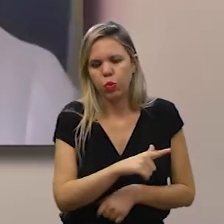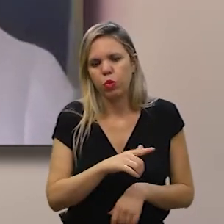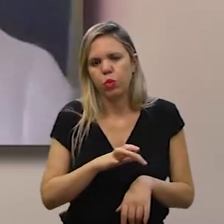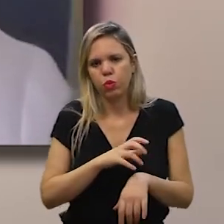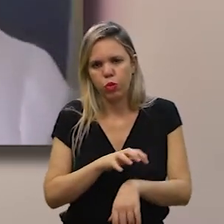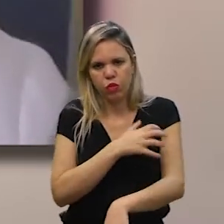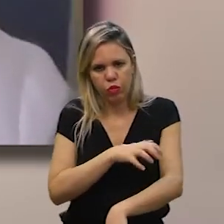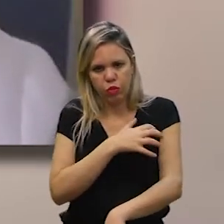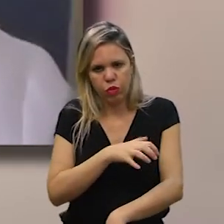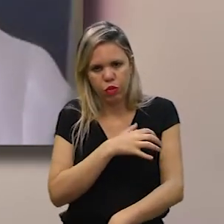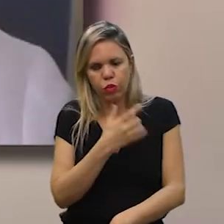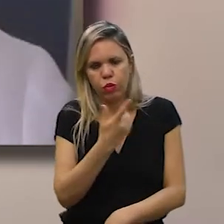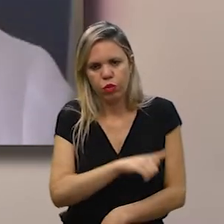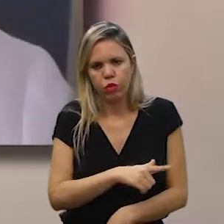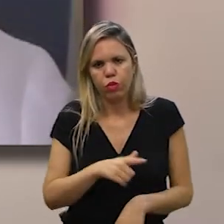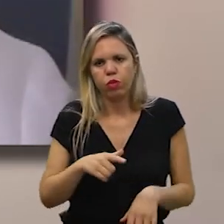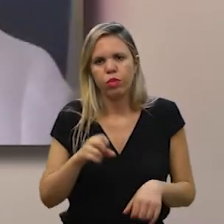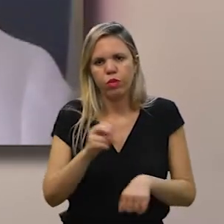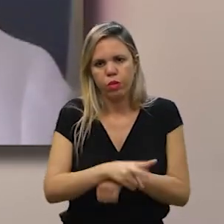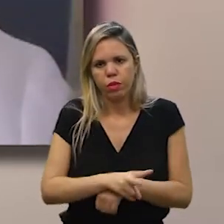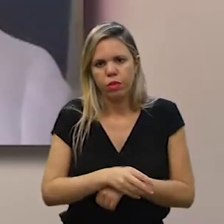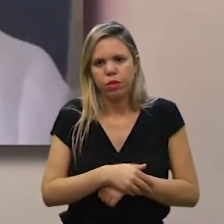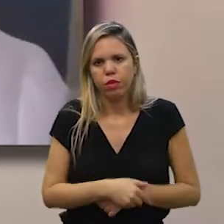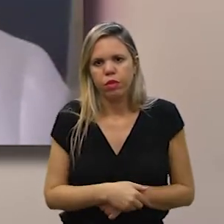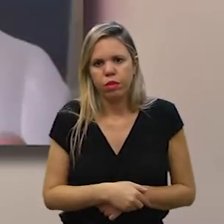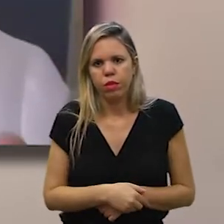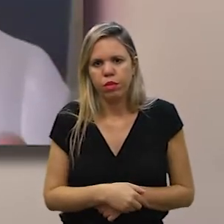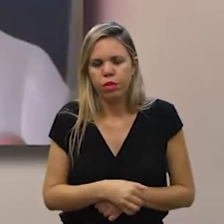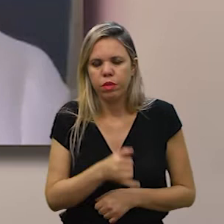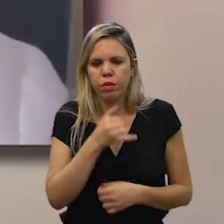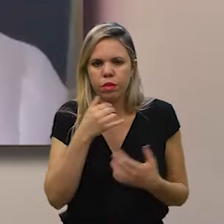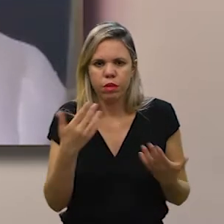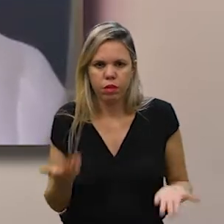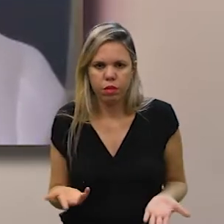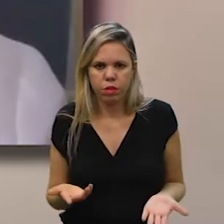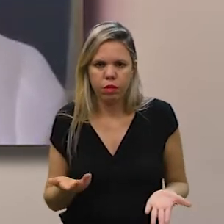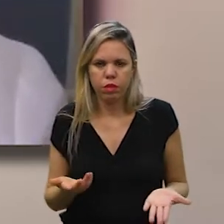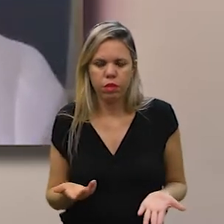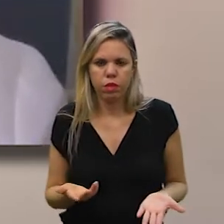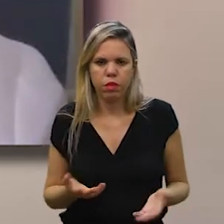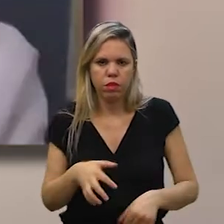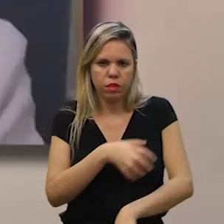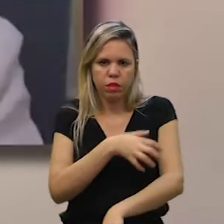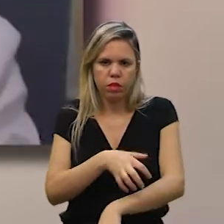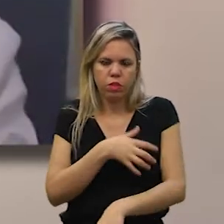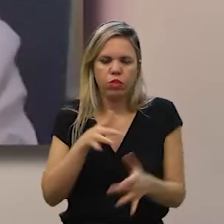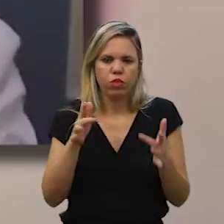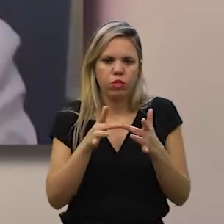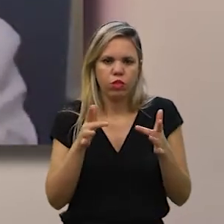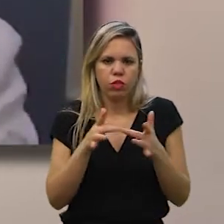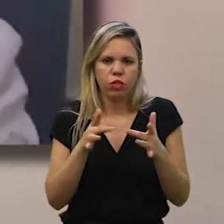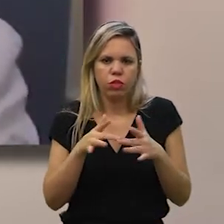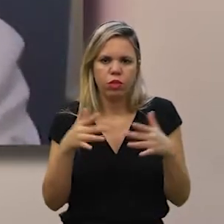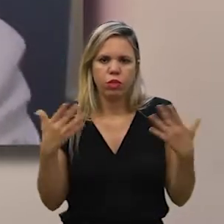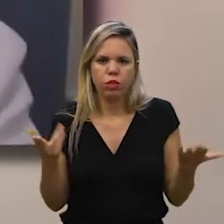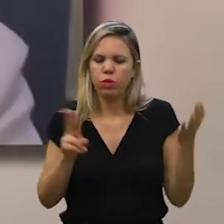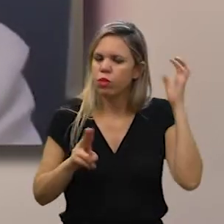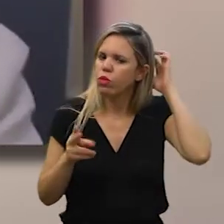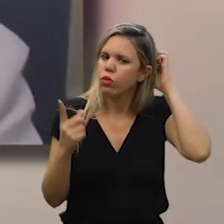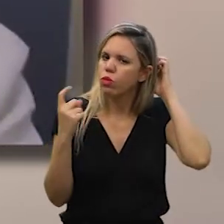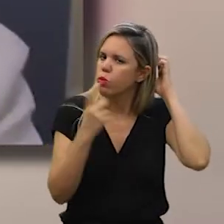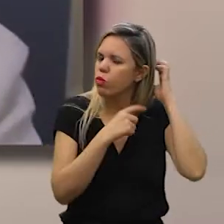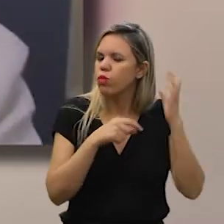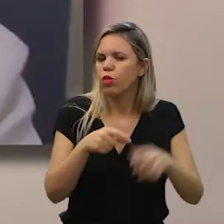outra dermatite, de uma outra inflamação, que seria aquela dermatite de contato quando usa